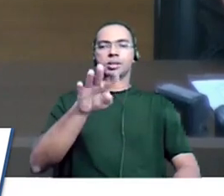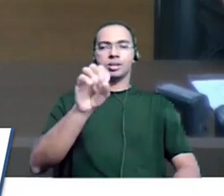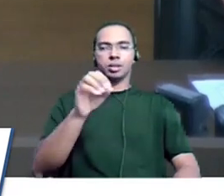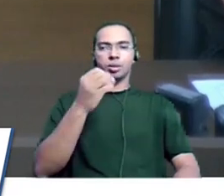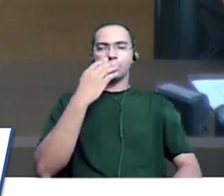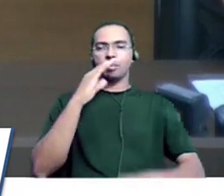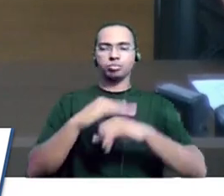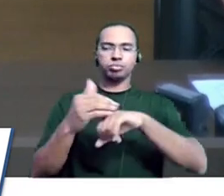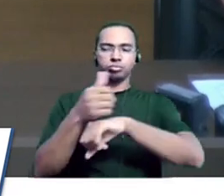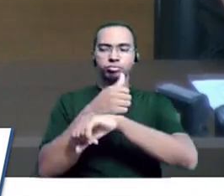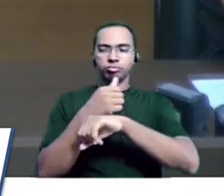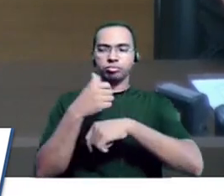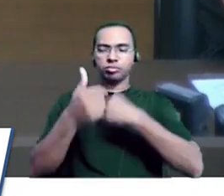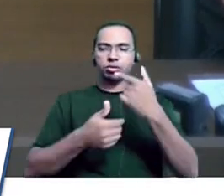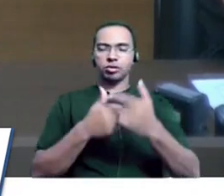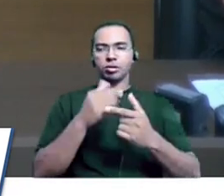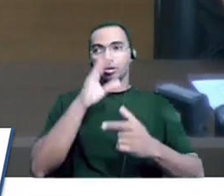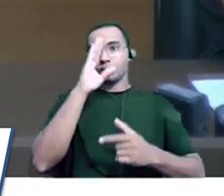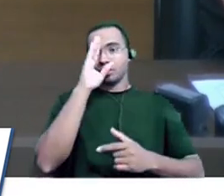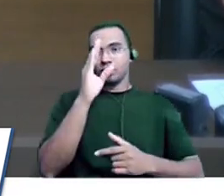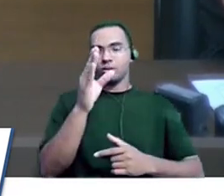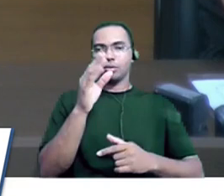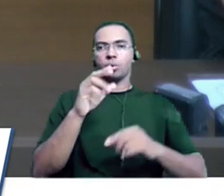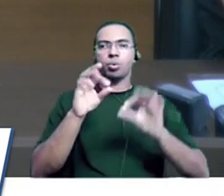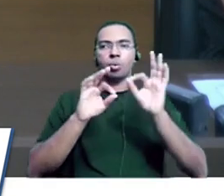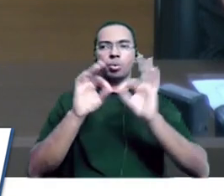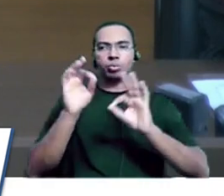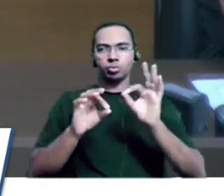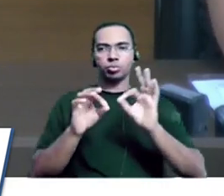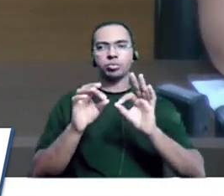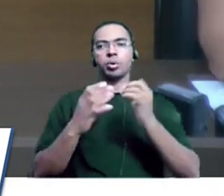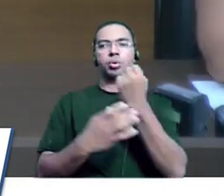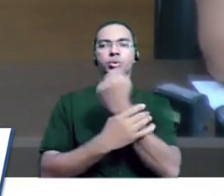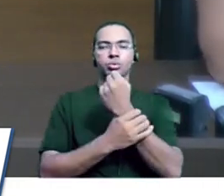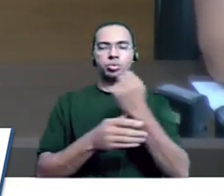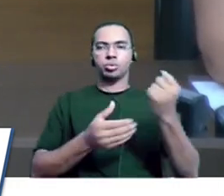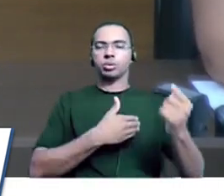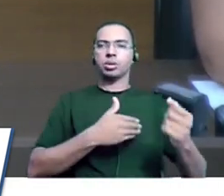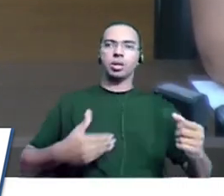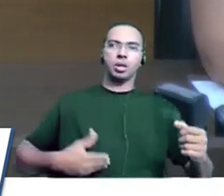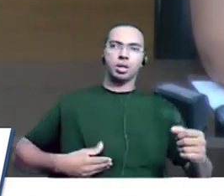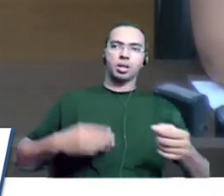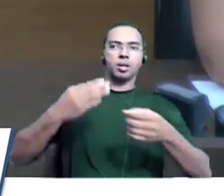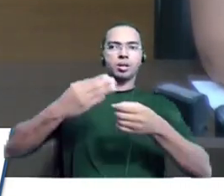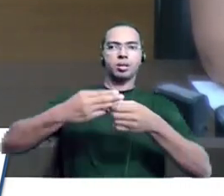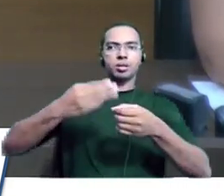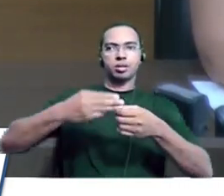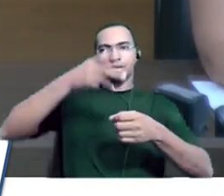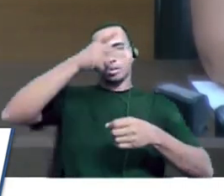profissionalismo e desempenho crucial para a manutenção de ordem e segurança pública no município de Franca.